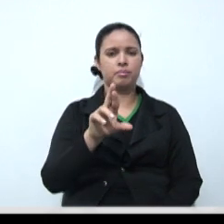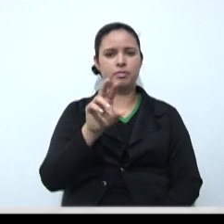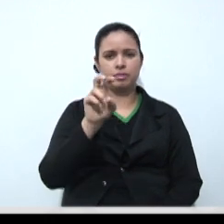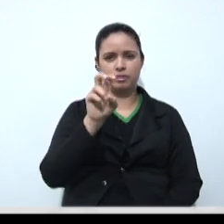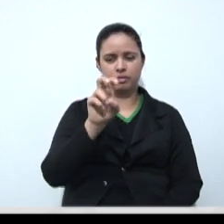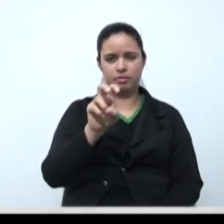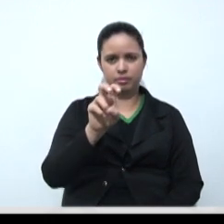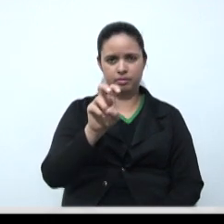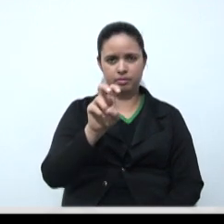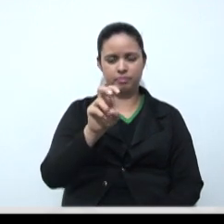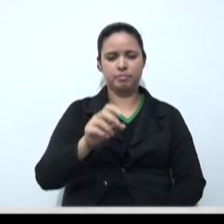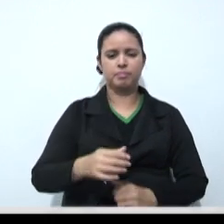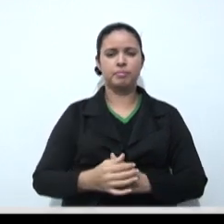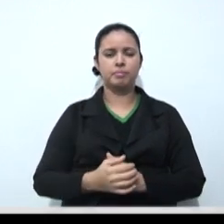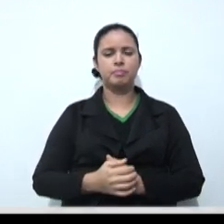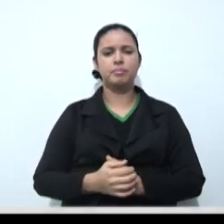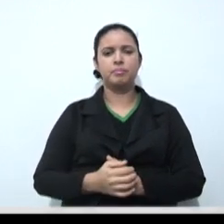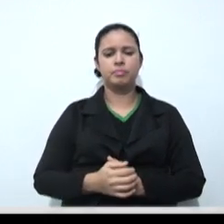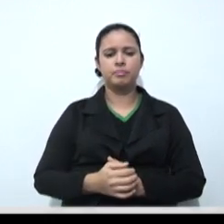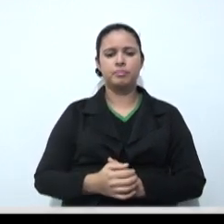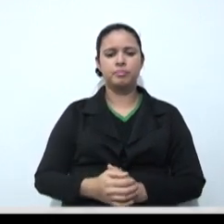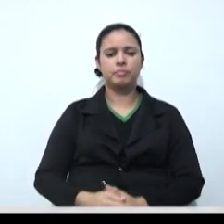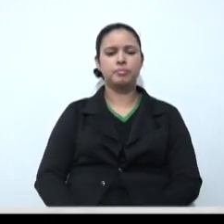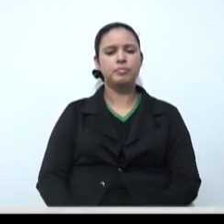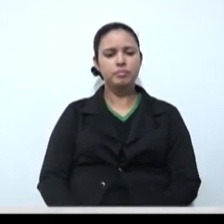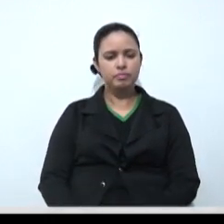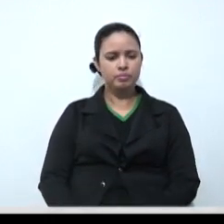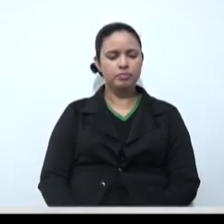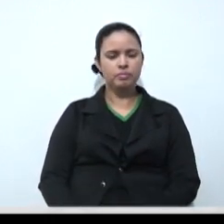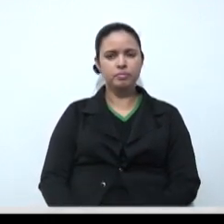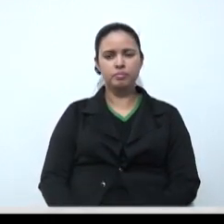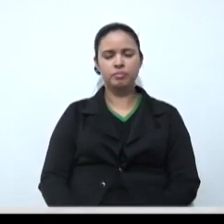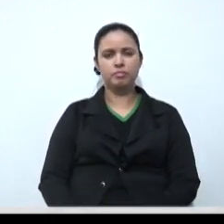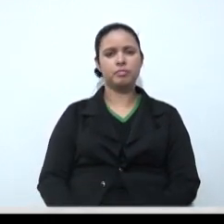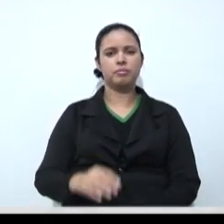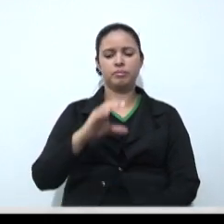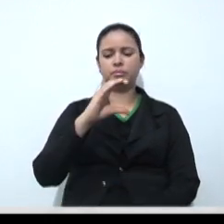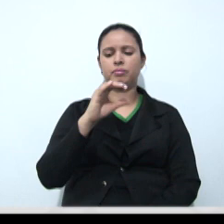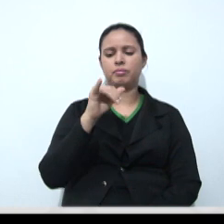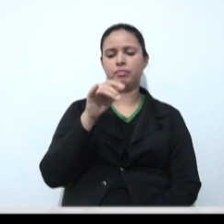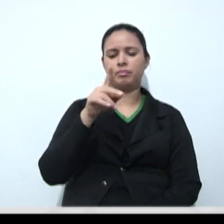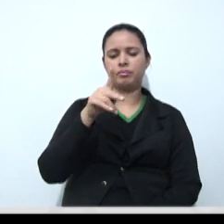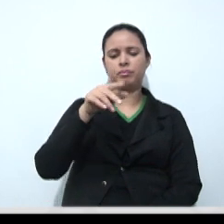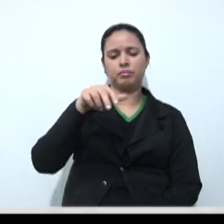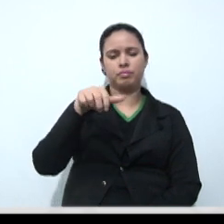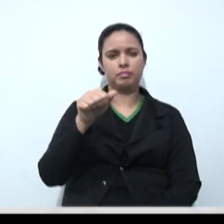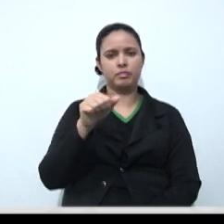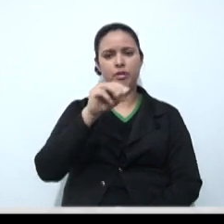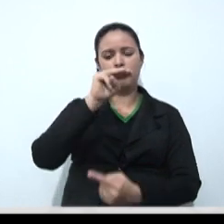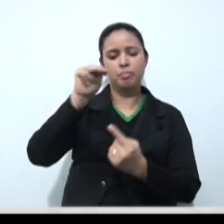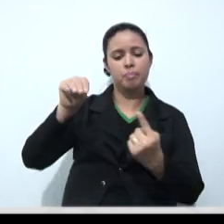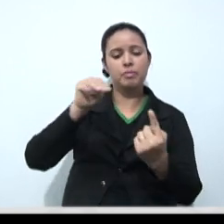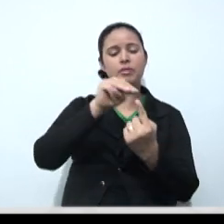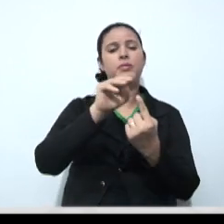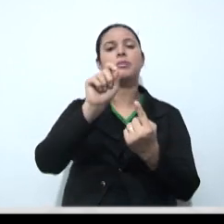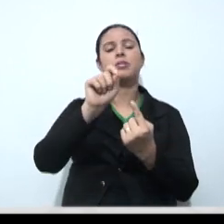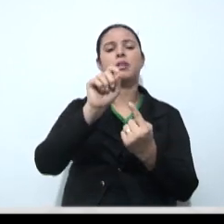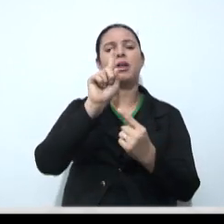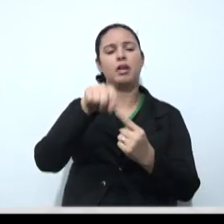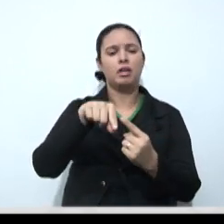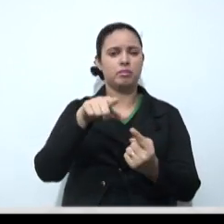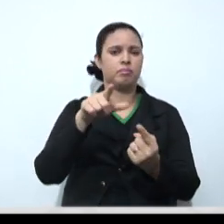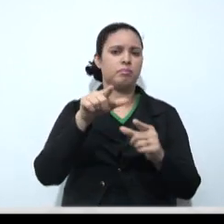a NR05. Tá? Então, a principal missão da CIPA é proporcionar condições de trabalho seguras